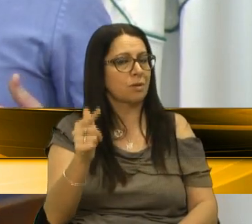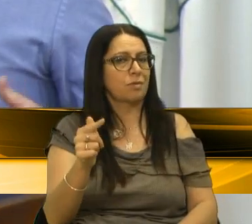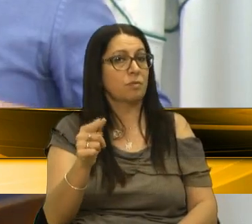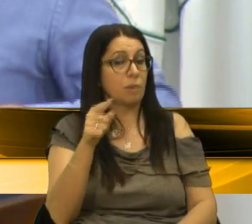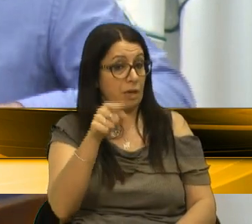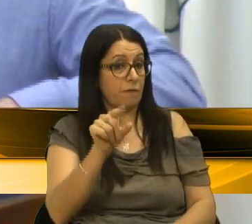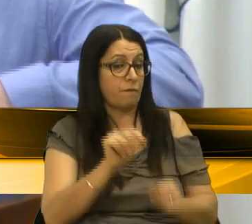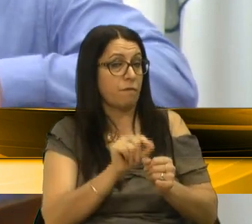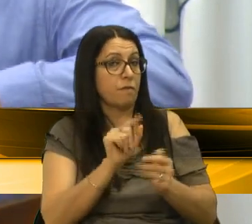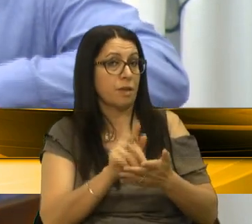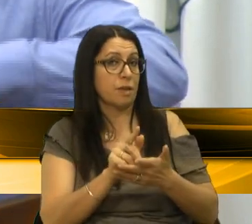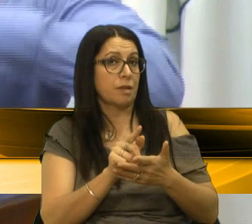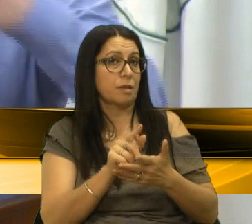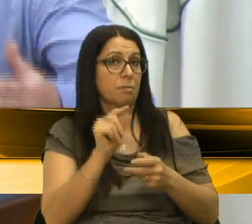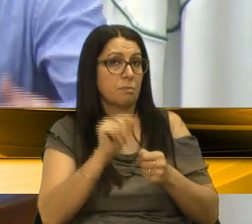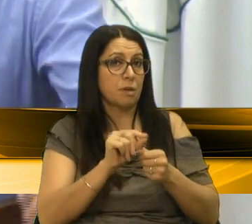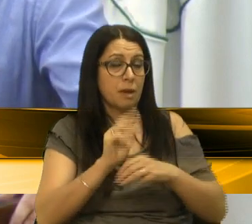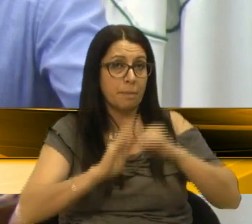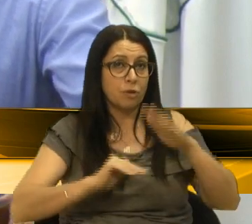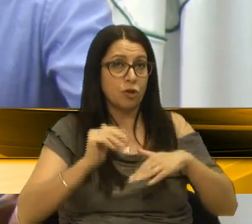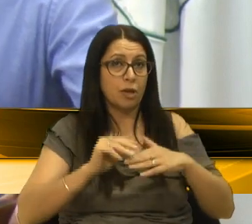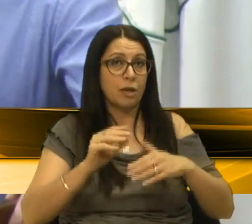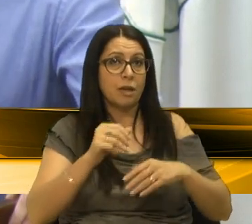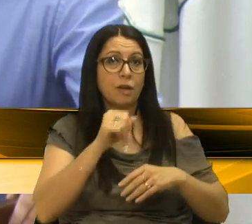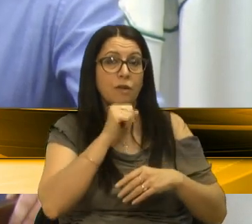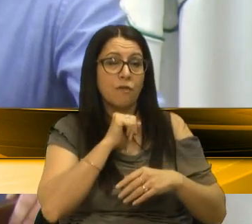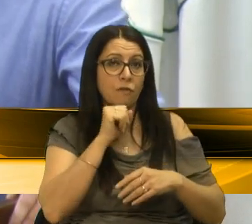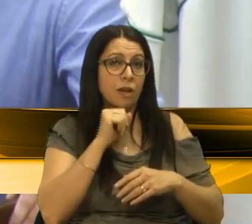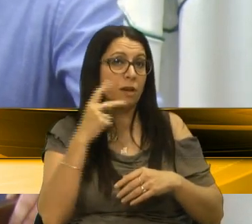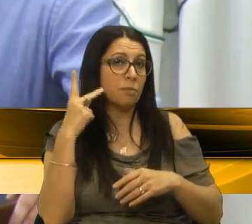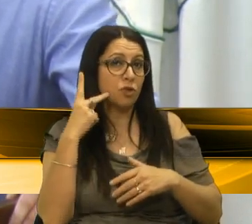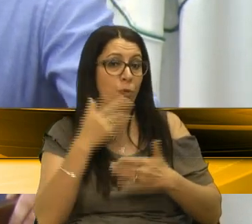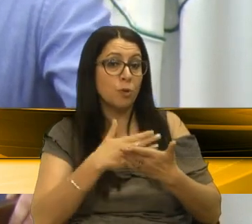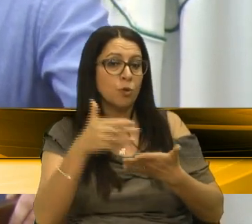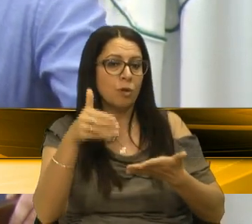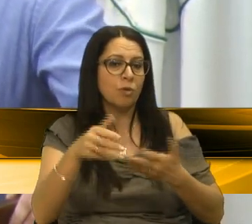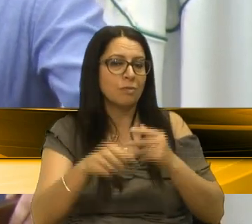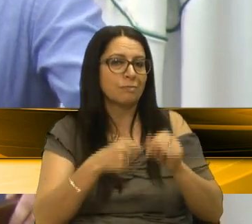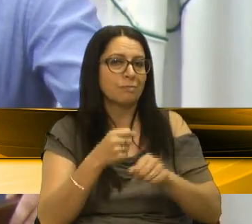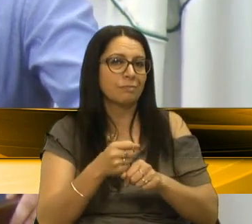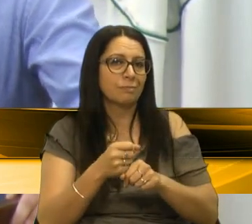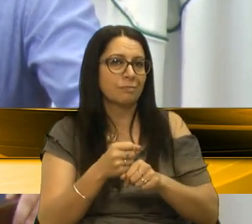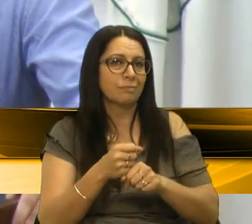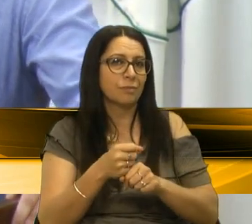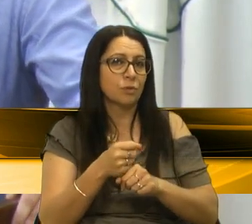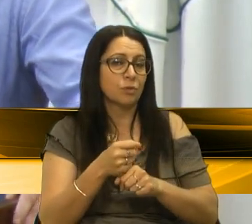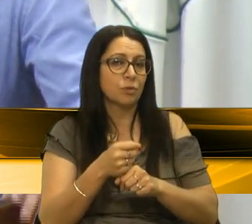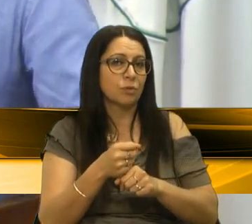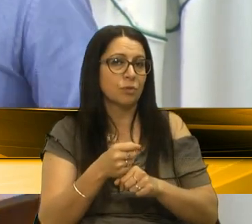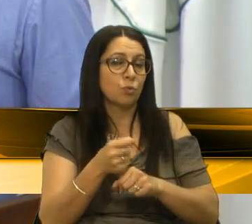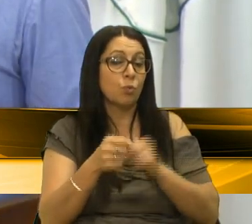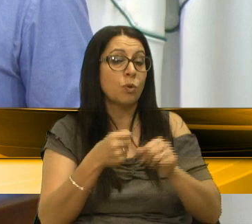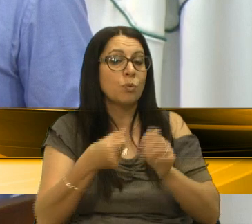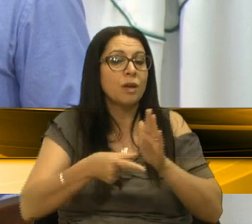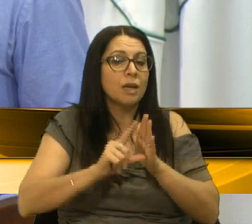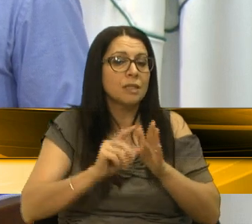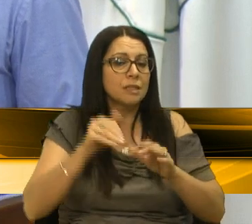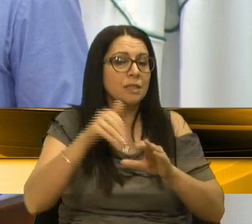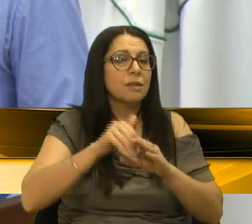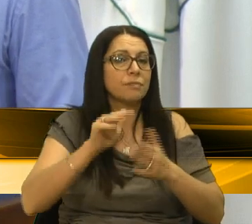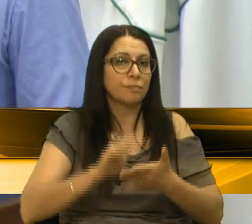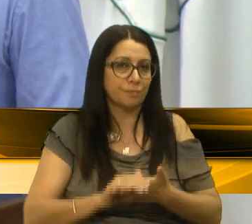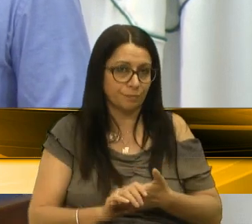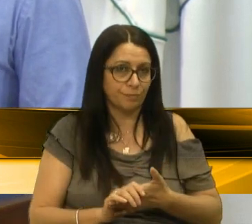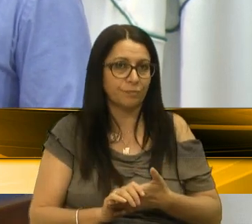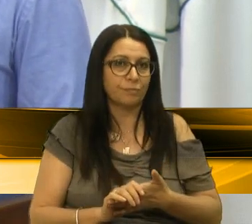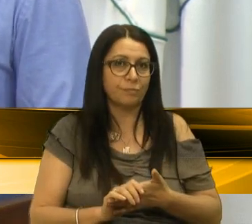que fez e para praticar a velha política, começou agora nesse ano, um ano antes da próxima eleição.